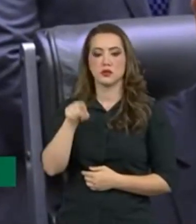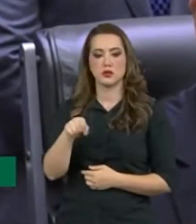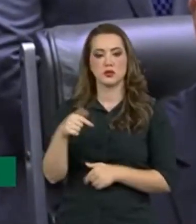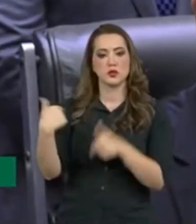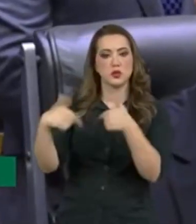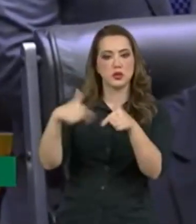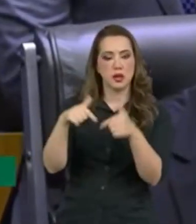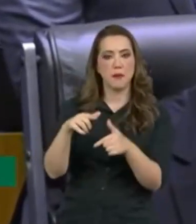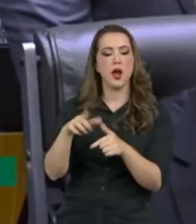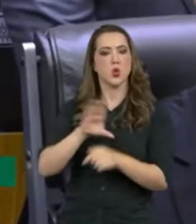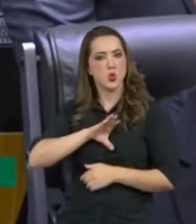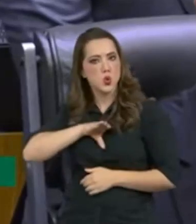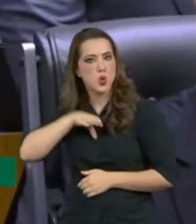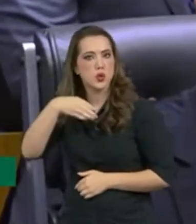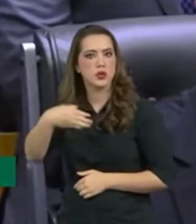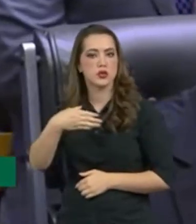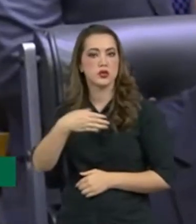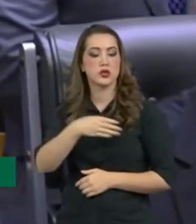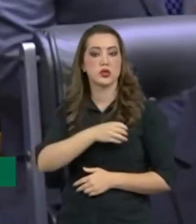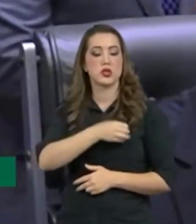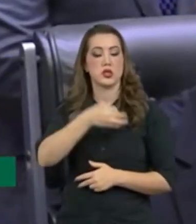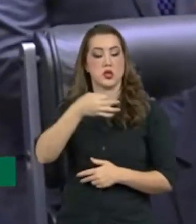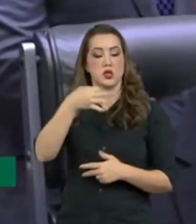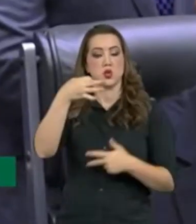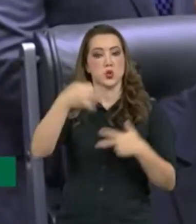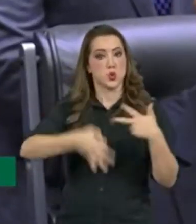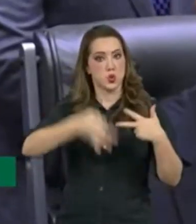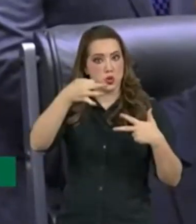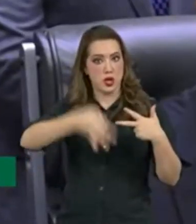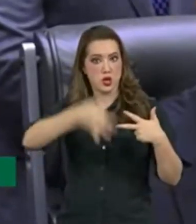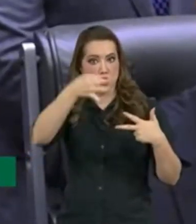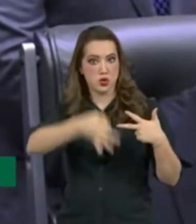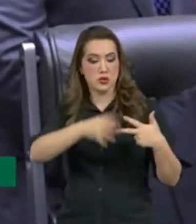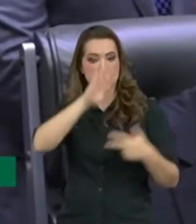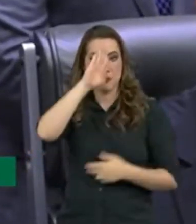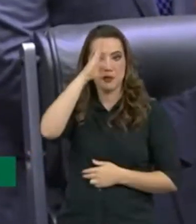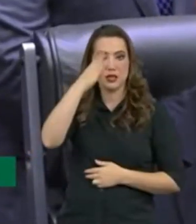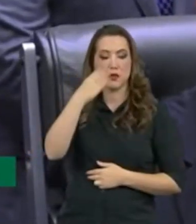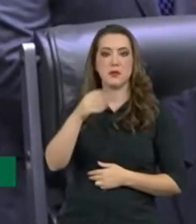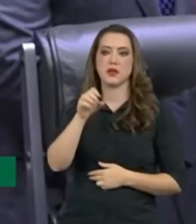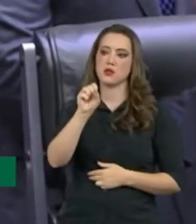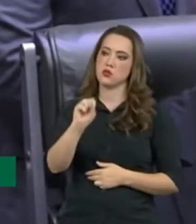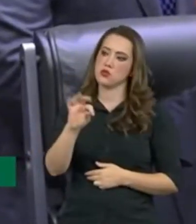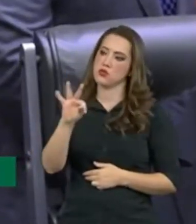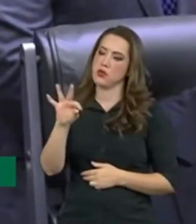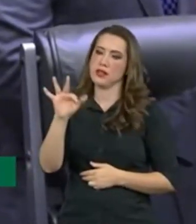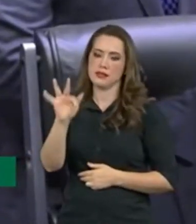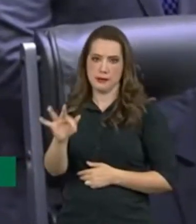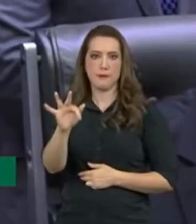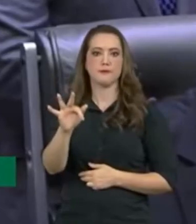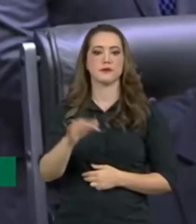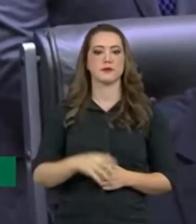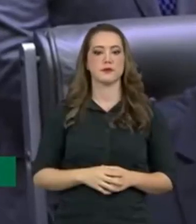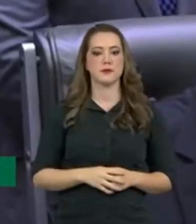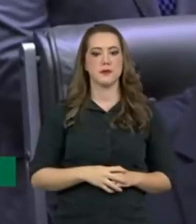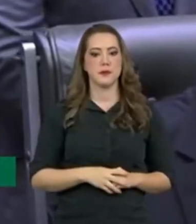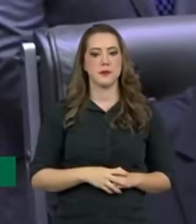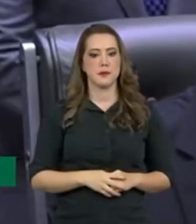a atitude corajosa do Poder Judiciário, especialmente do Tribunal Superior Eleitoral.